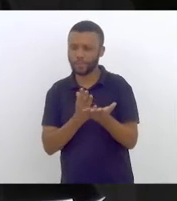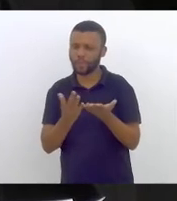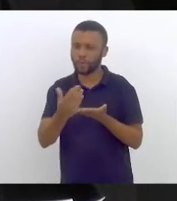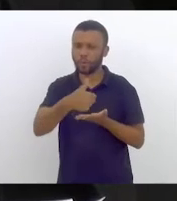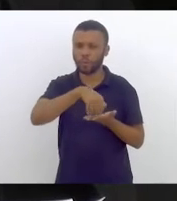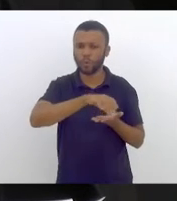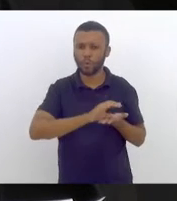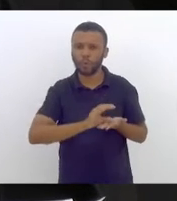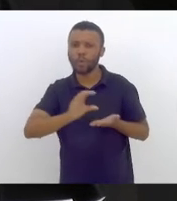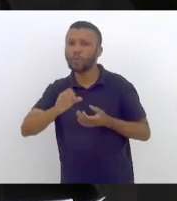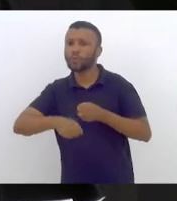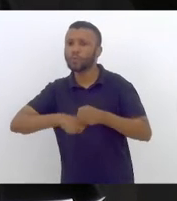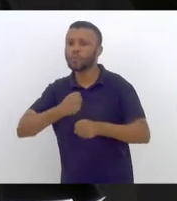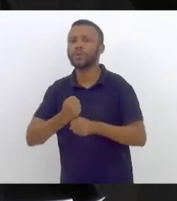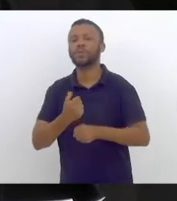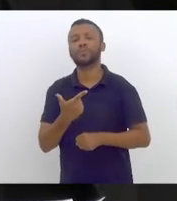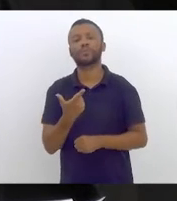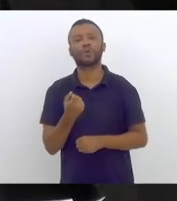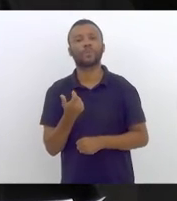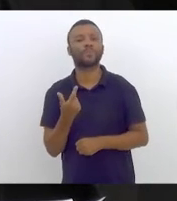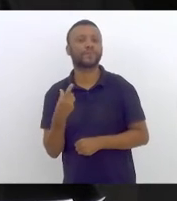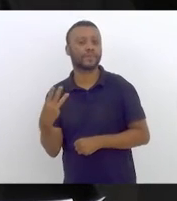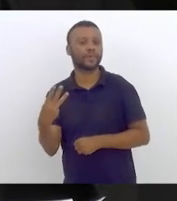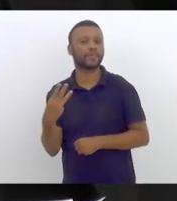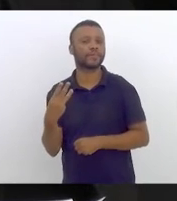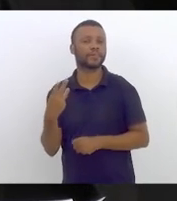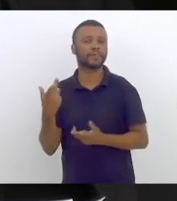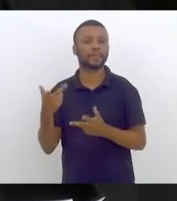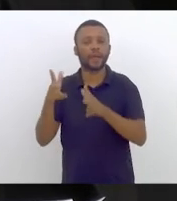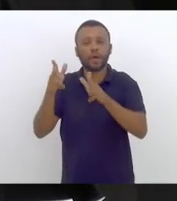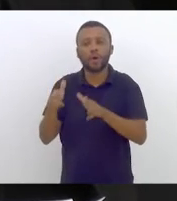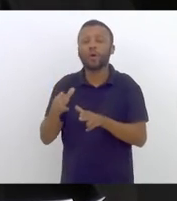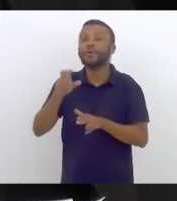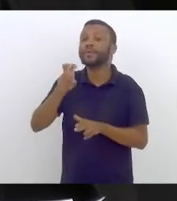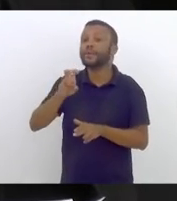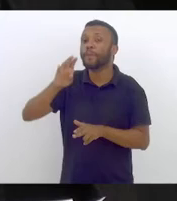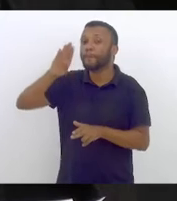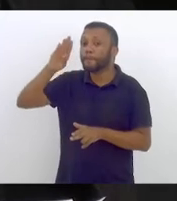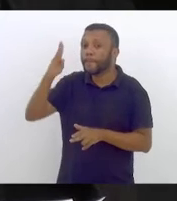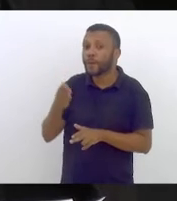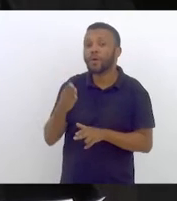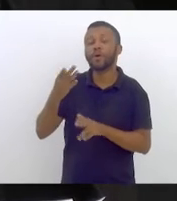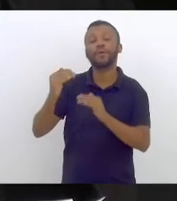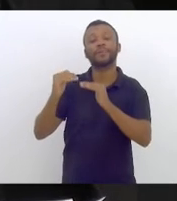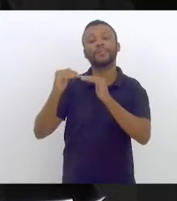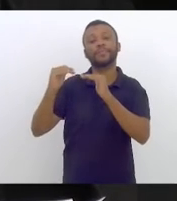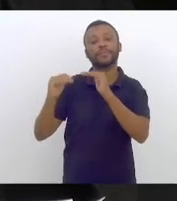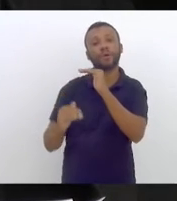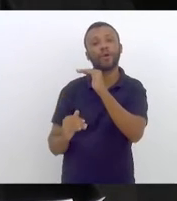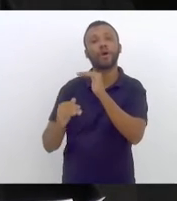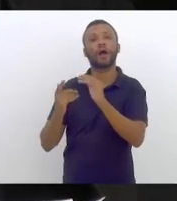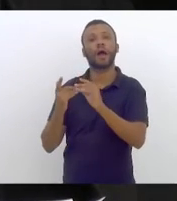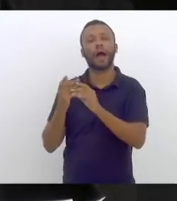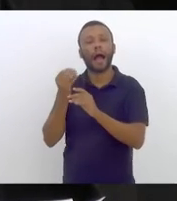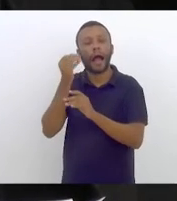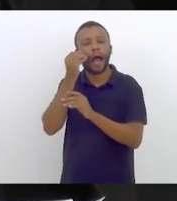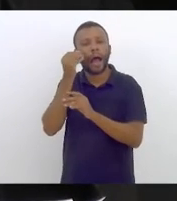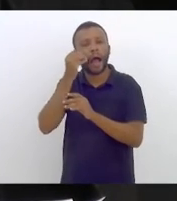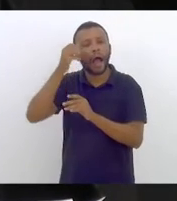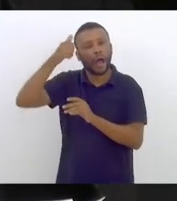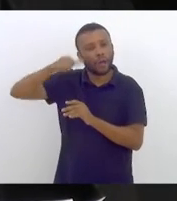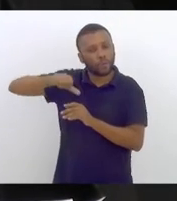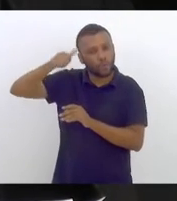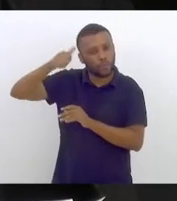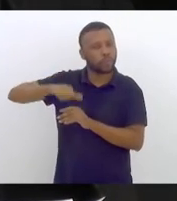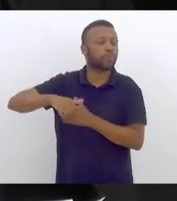para 2023, é 5 bilhões inferior à estimativa da arrecadação de ICMS da